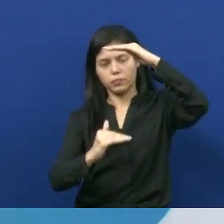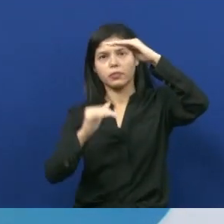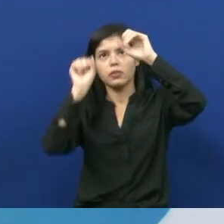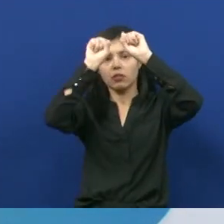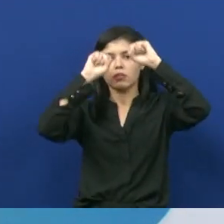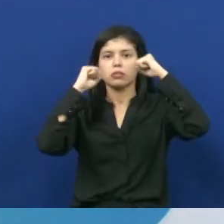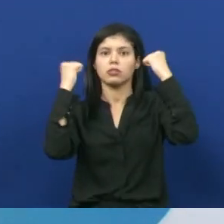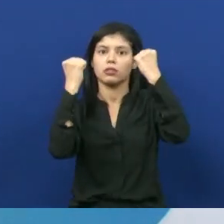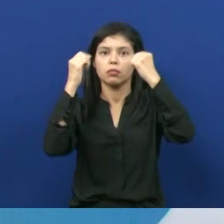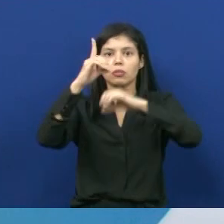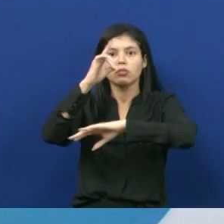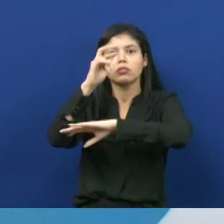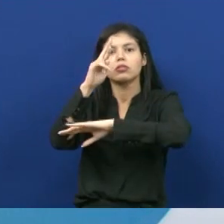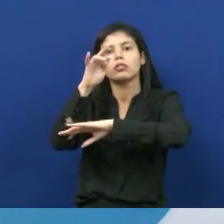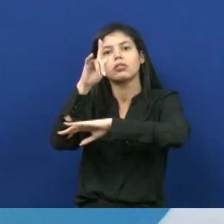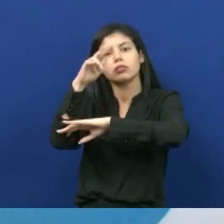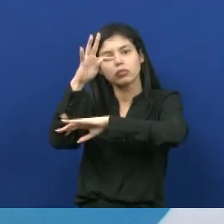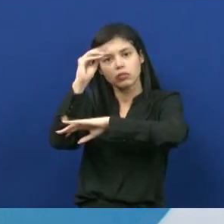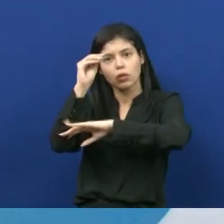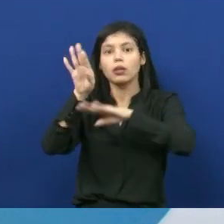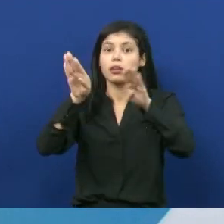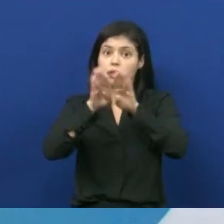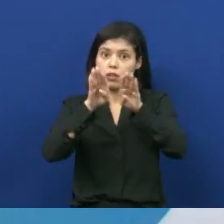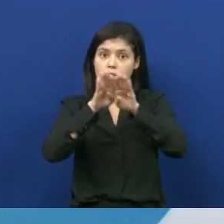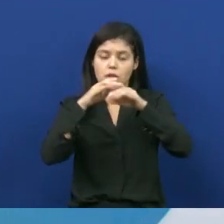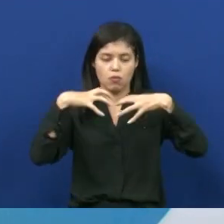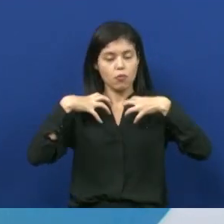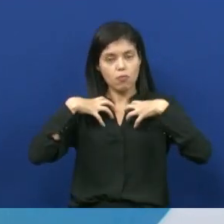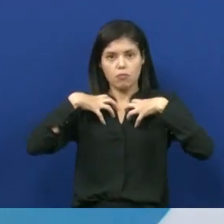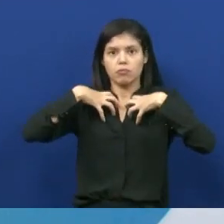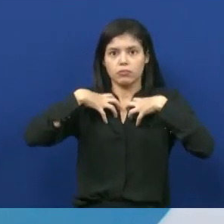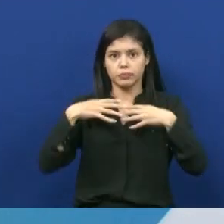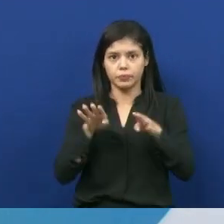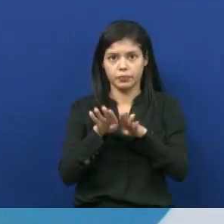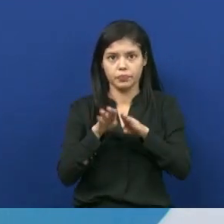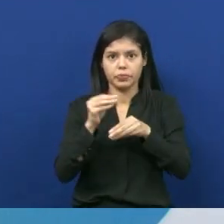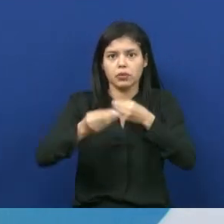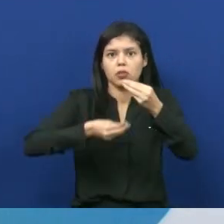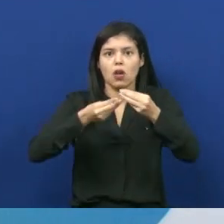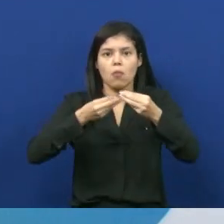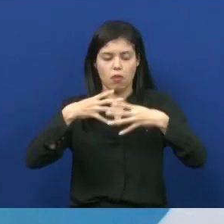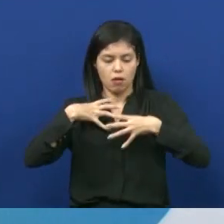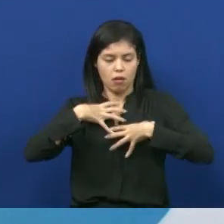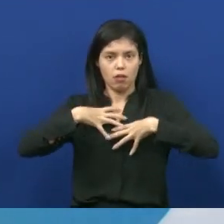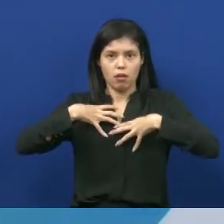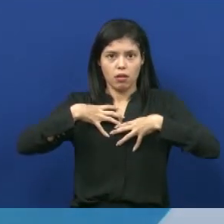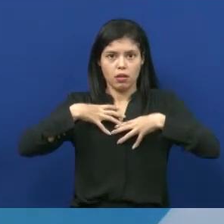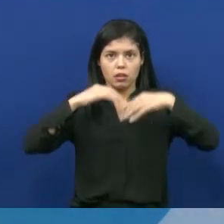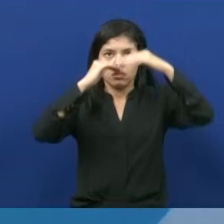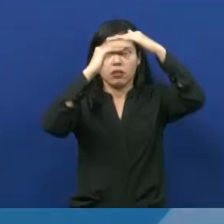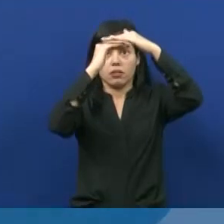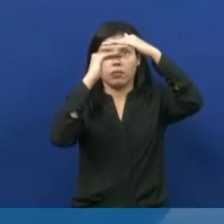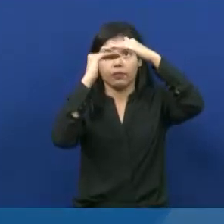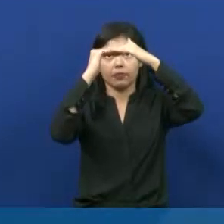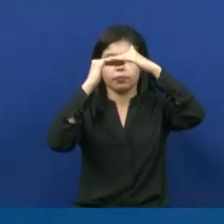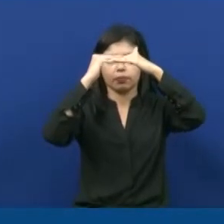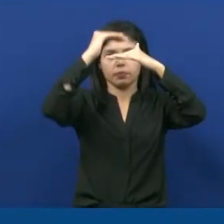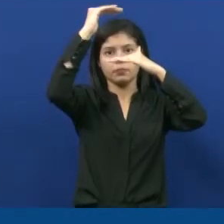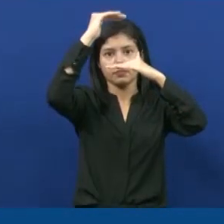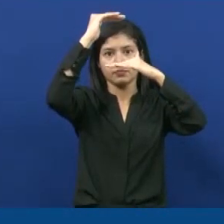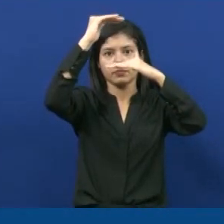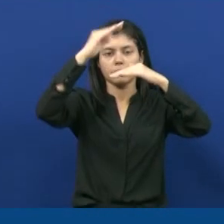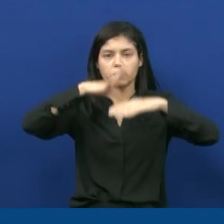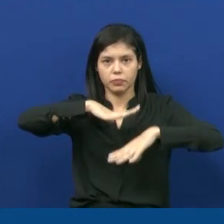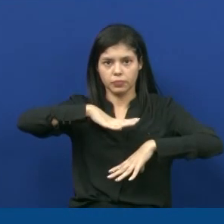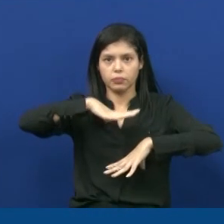sistema digestório e o sistema pulmonar. Então, ele está numa posição onde, daqui para cima, nós temos o